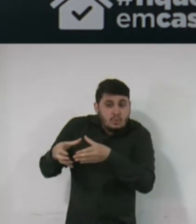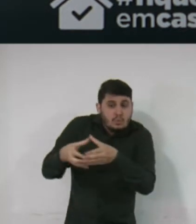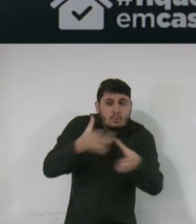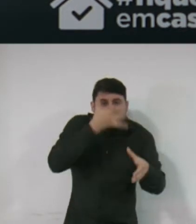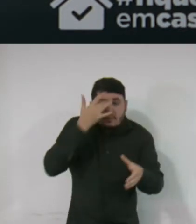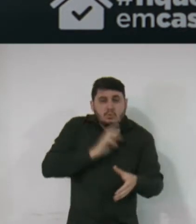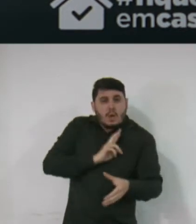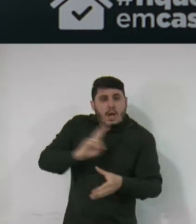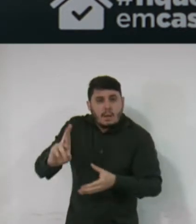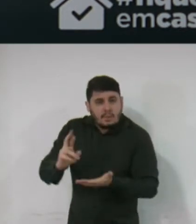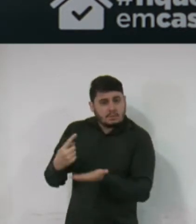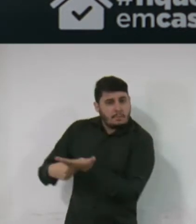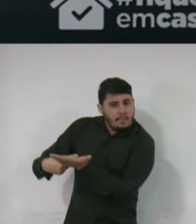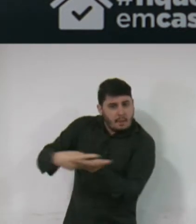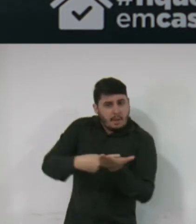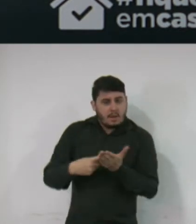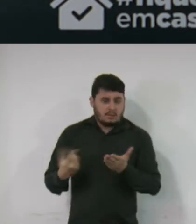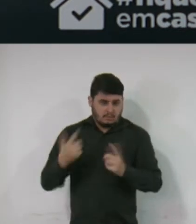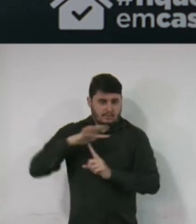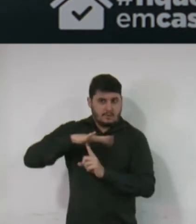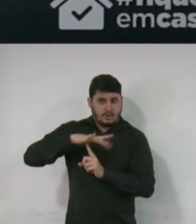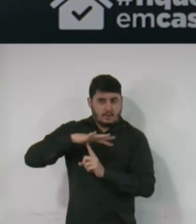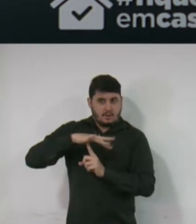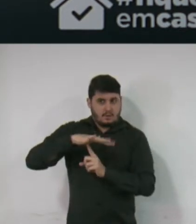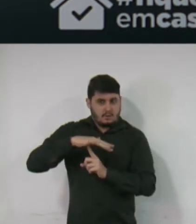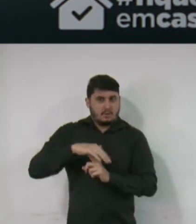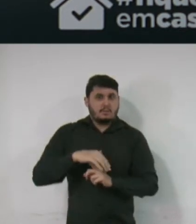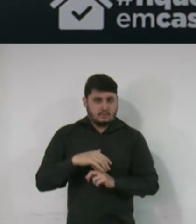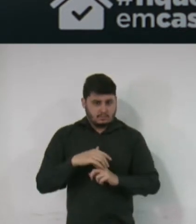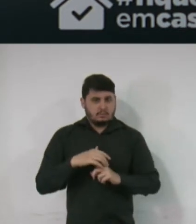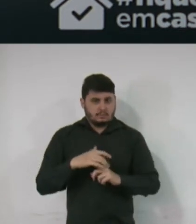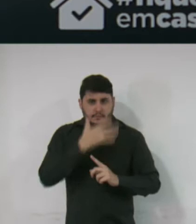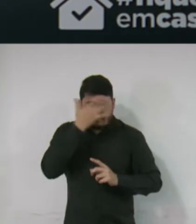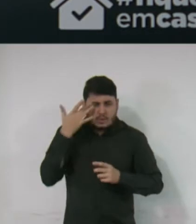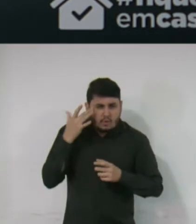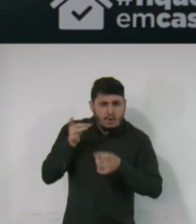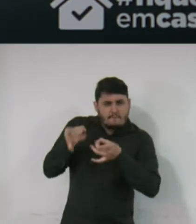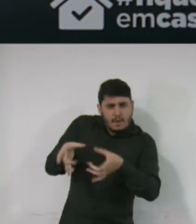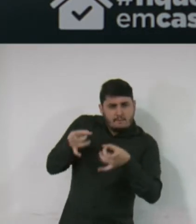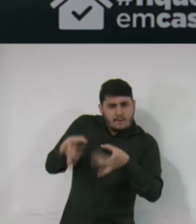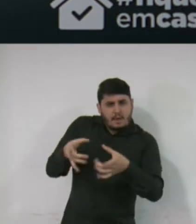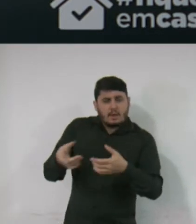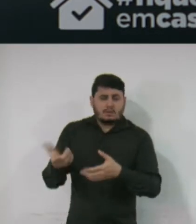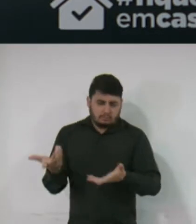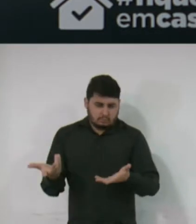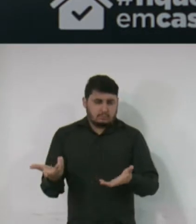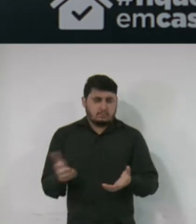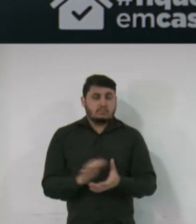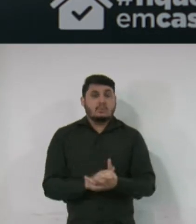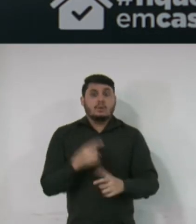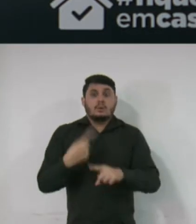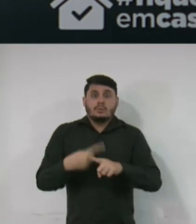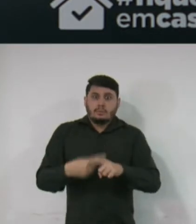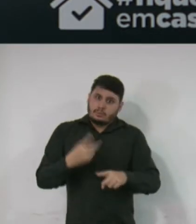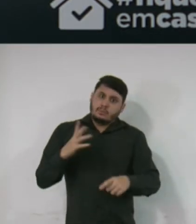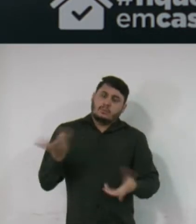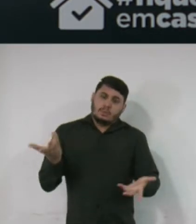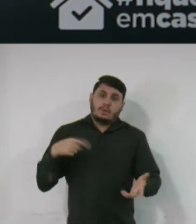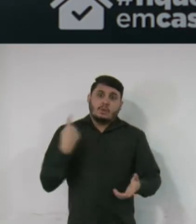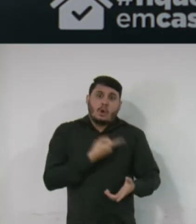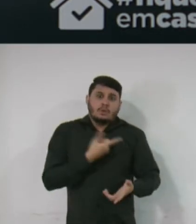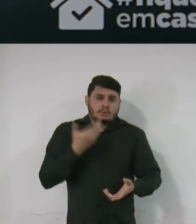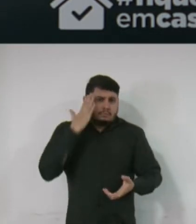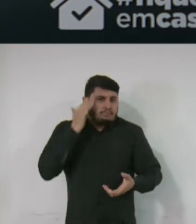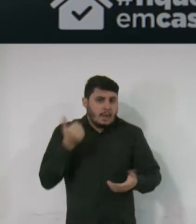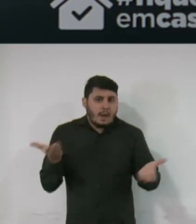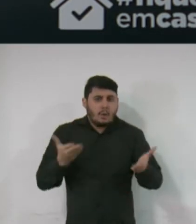para permitir que mesmo no momento onde há mais restrição das atividades econômicas, a gente possa continuar movimentando a